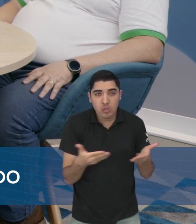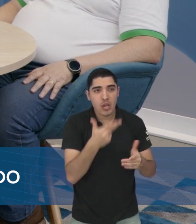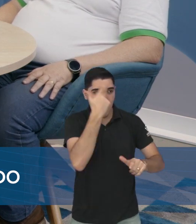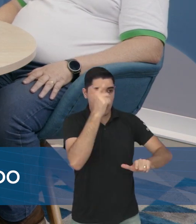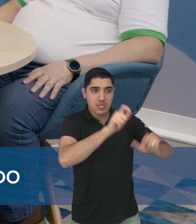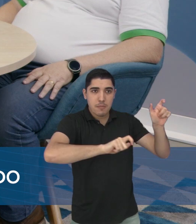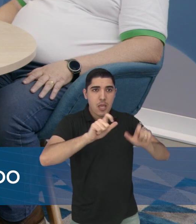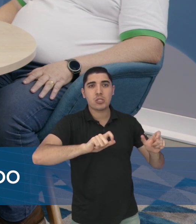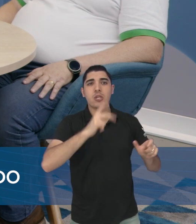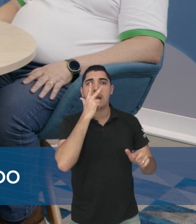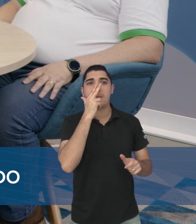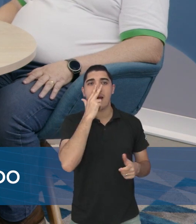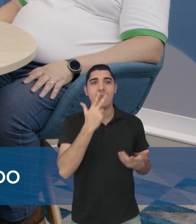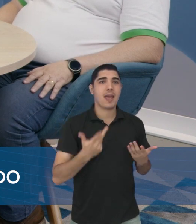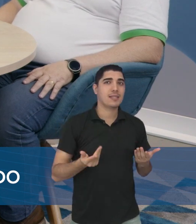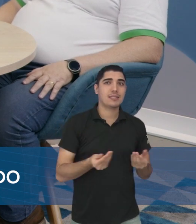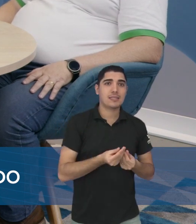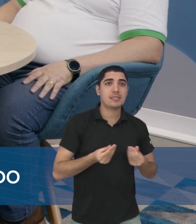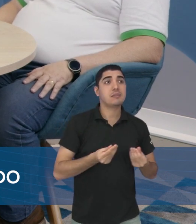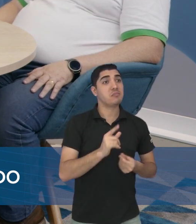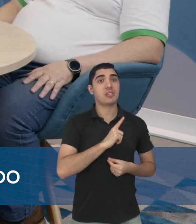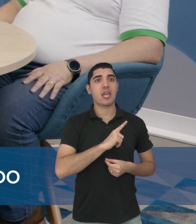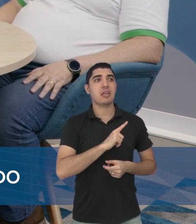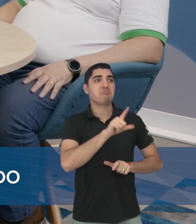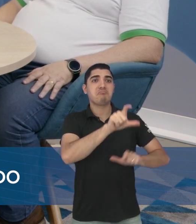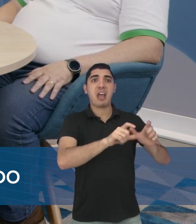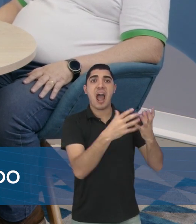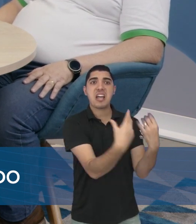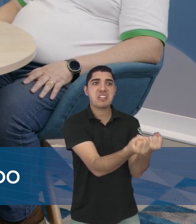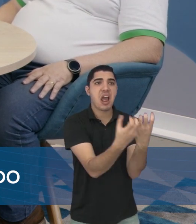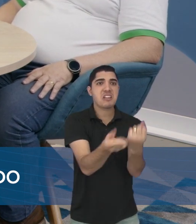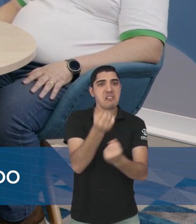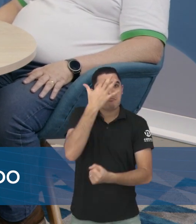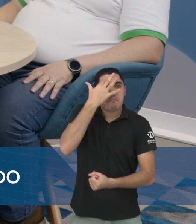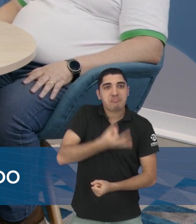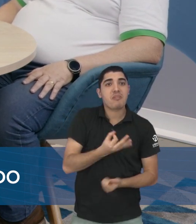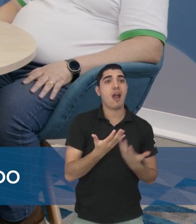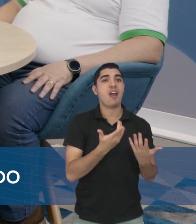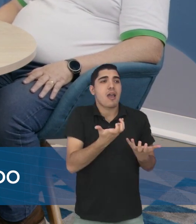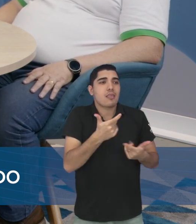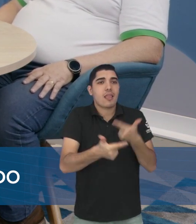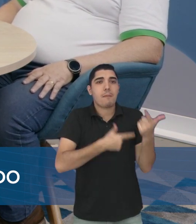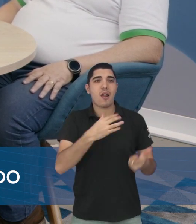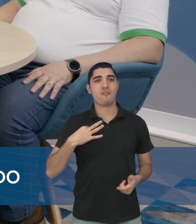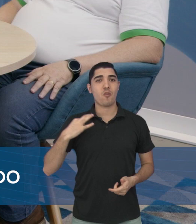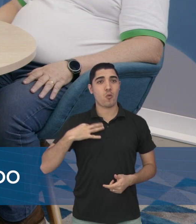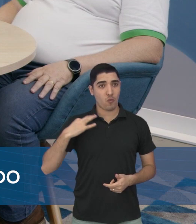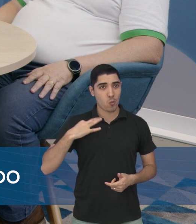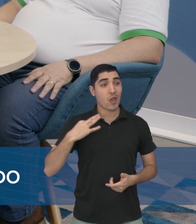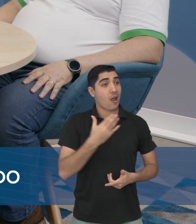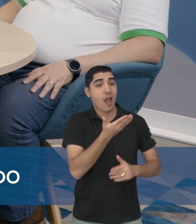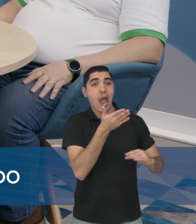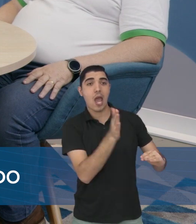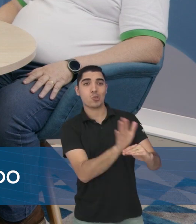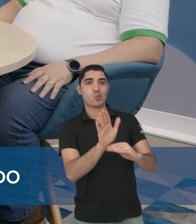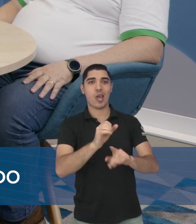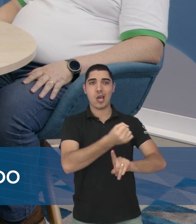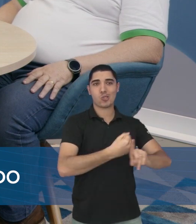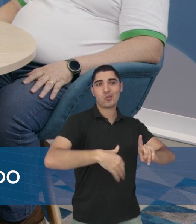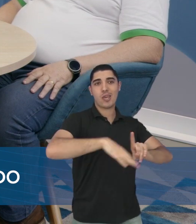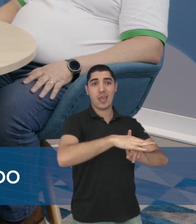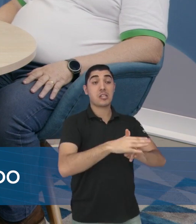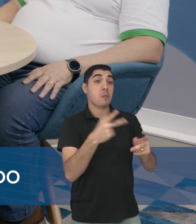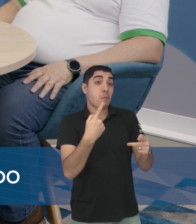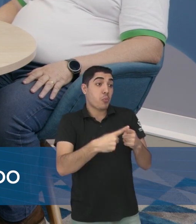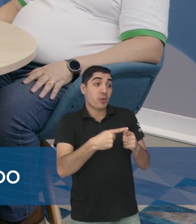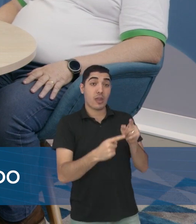né, as pessoas estão muito mais assim dispostas a oferecer esse trabalho voluntário, a querer contribuir de alguma maneira para a